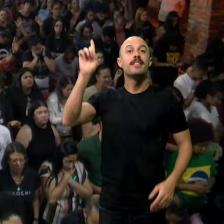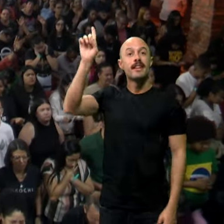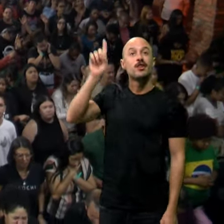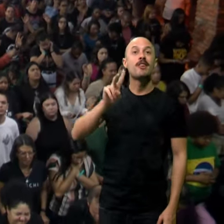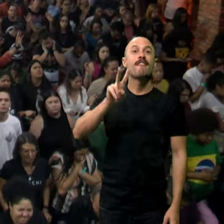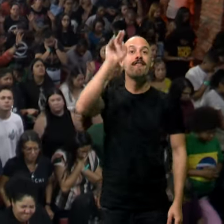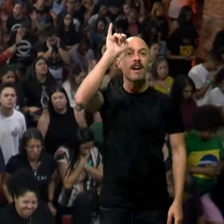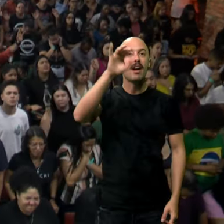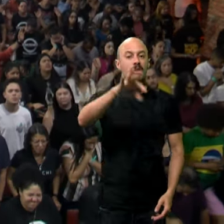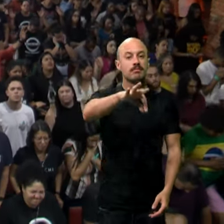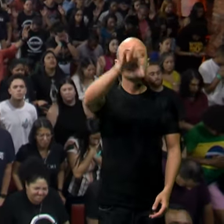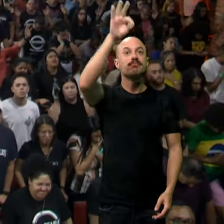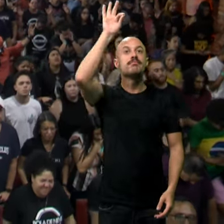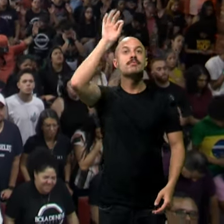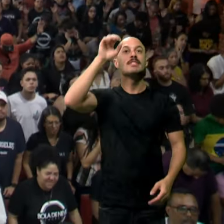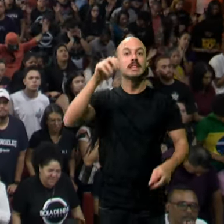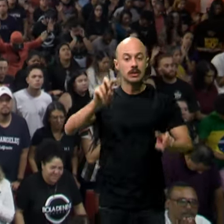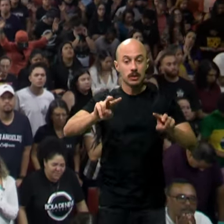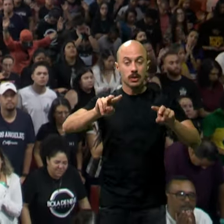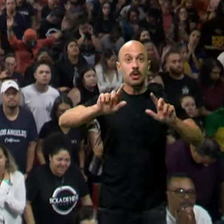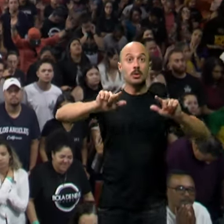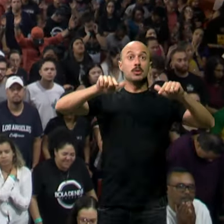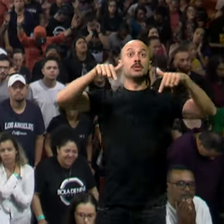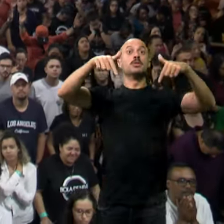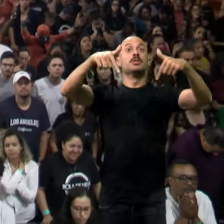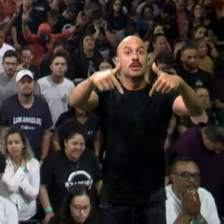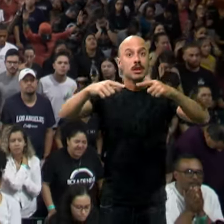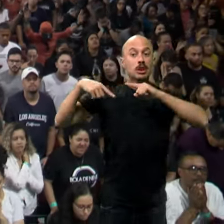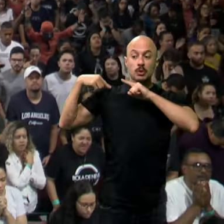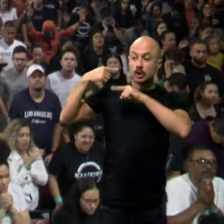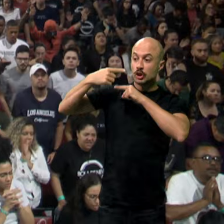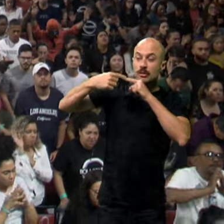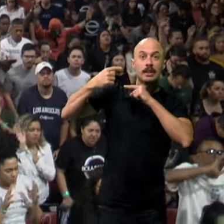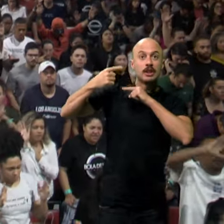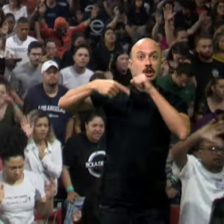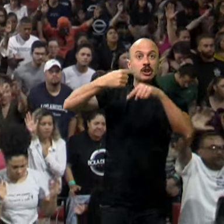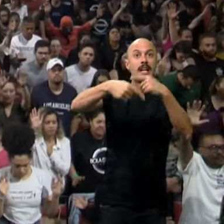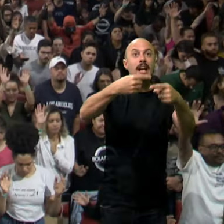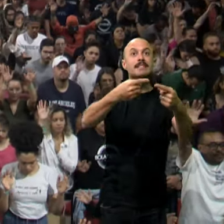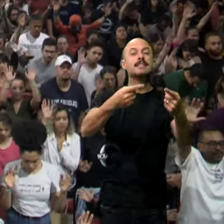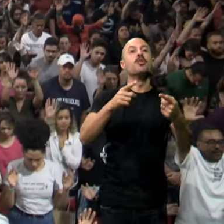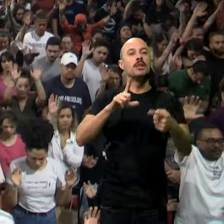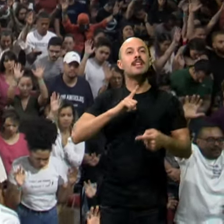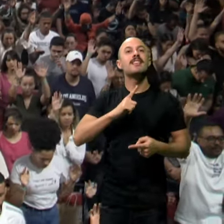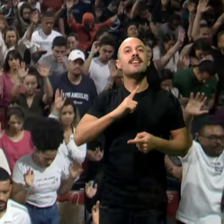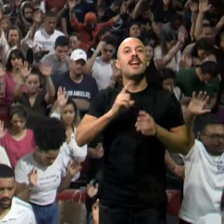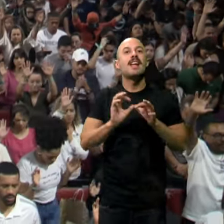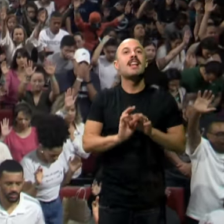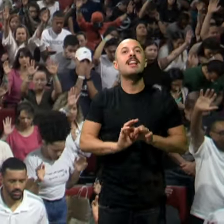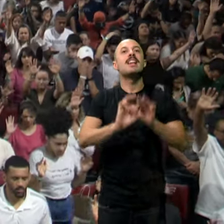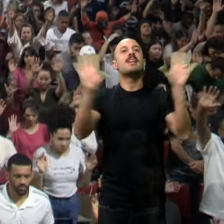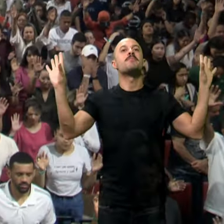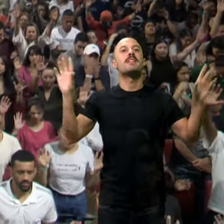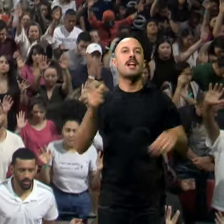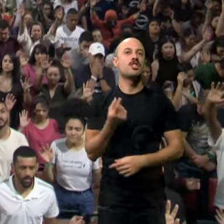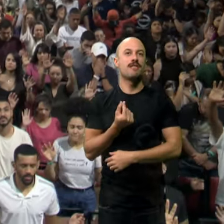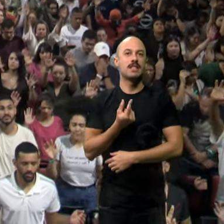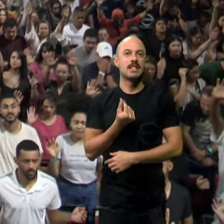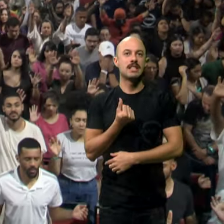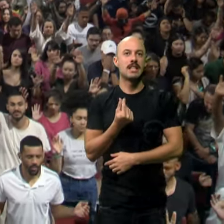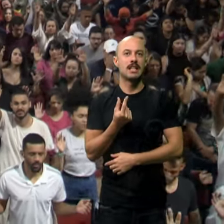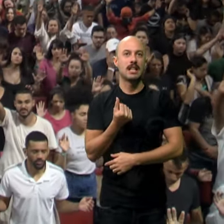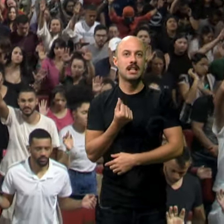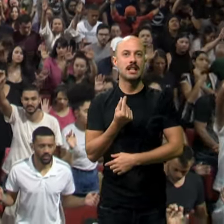levantar aqui uma geração de prosperidade, de liberdade financeira. Nos próximos anos você vai ver